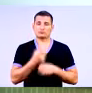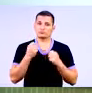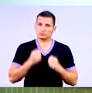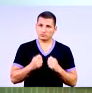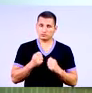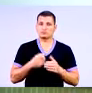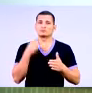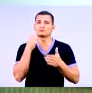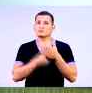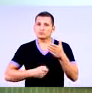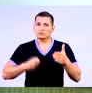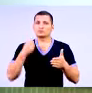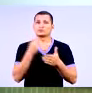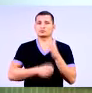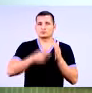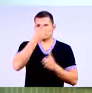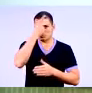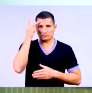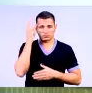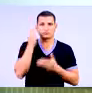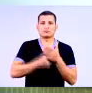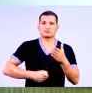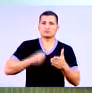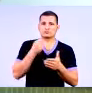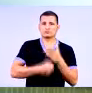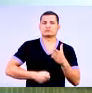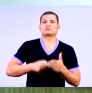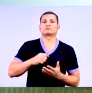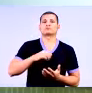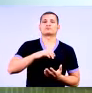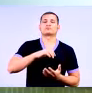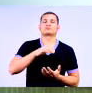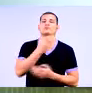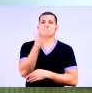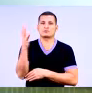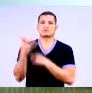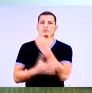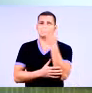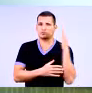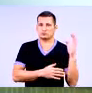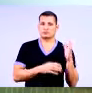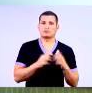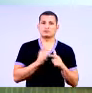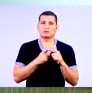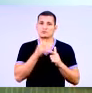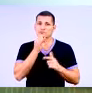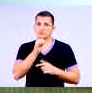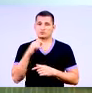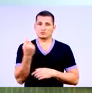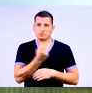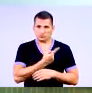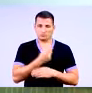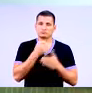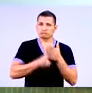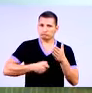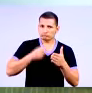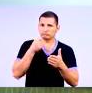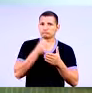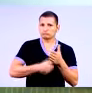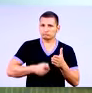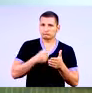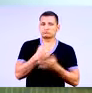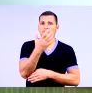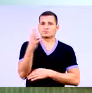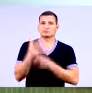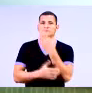a humanidade e defender a natureza. Porque uma vez que nós defendemos a natureza, automaticamente nós estamos defendendo